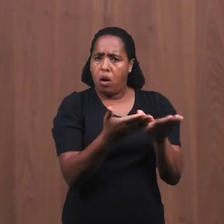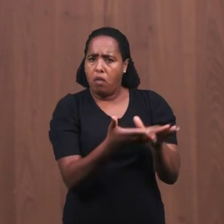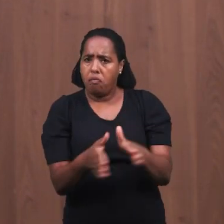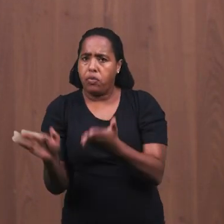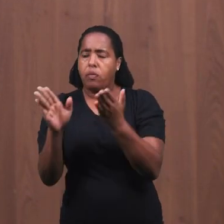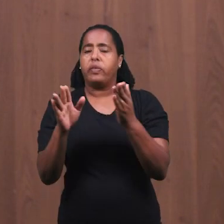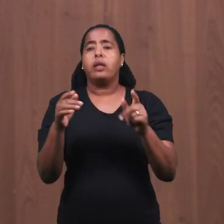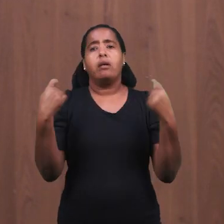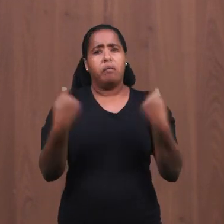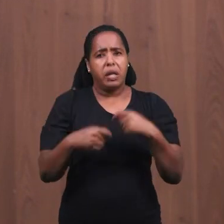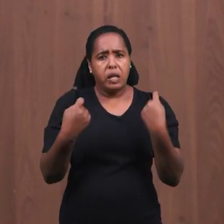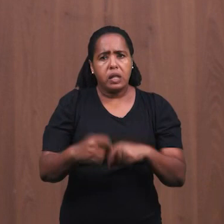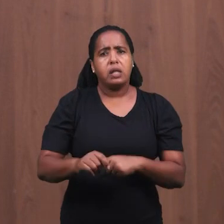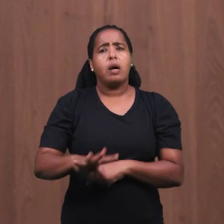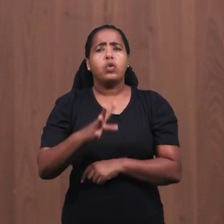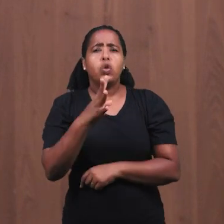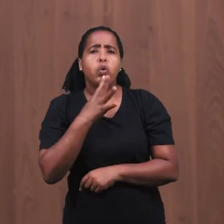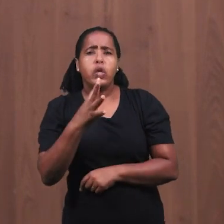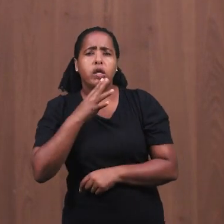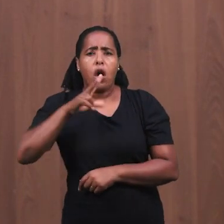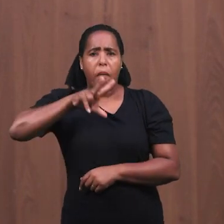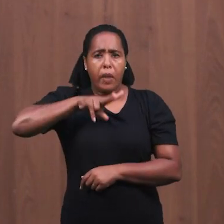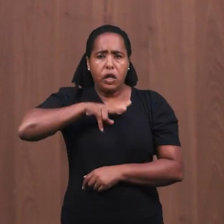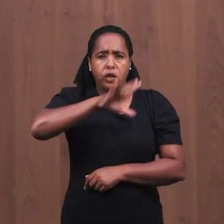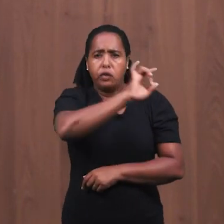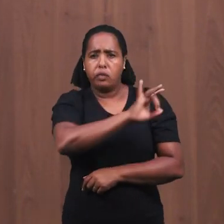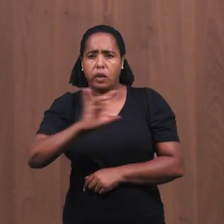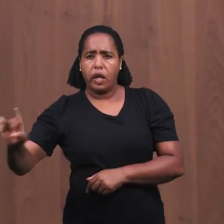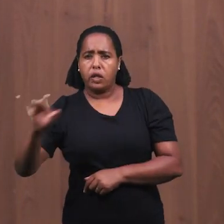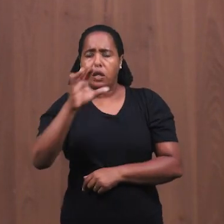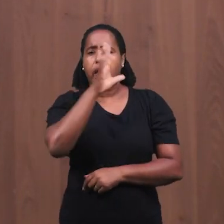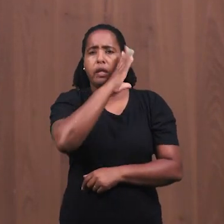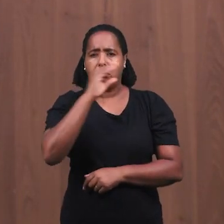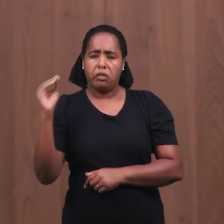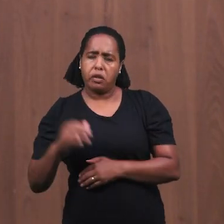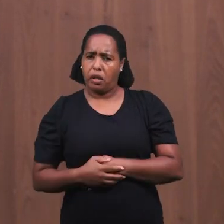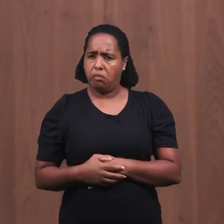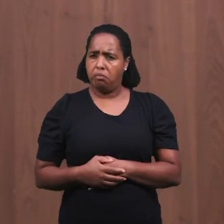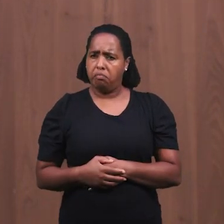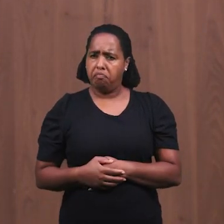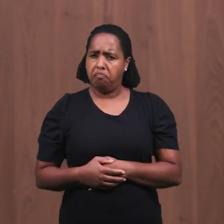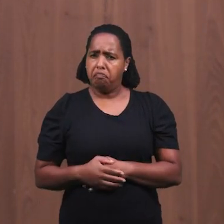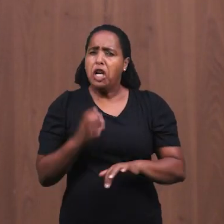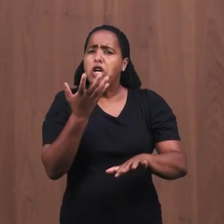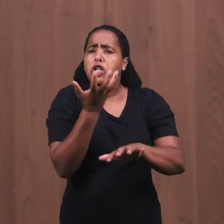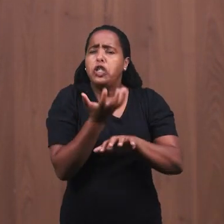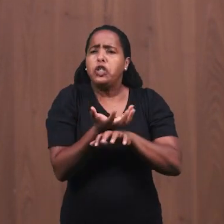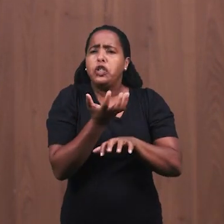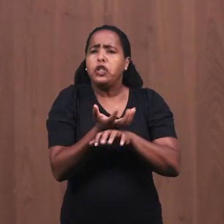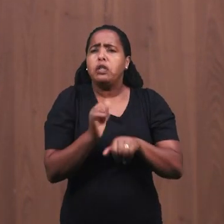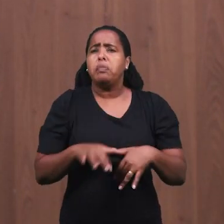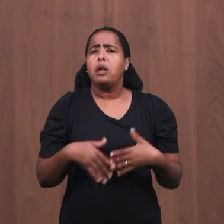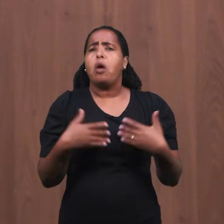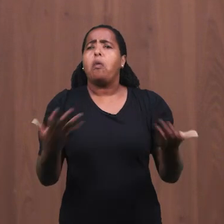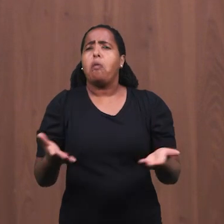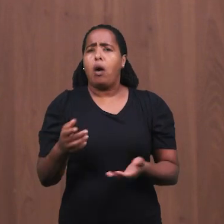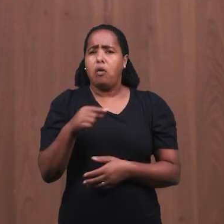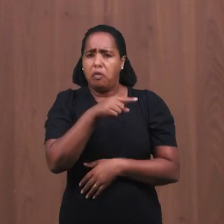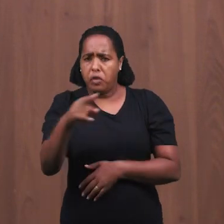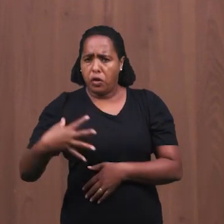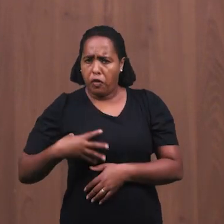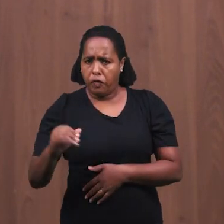conhecer as singularidades de cada adolescente. Quais são as disciplinas que seu filho tem maior facilidade de